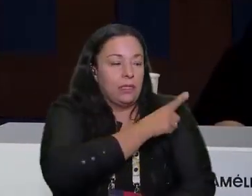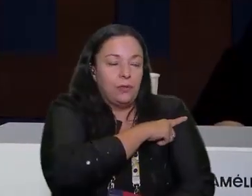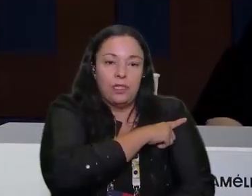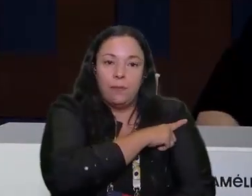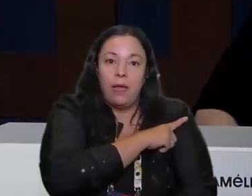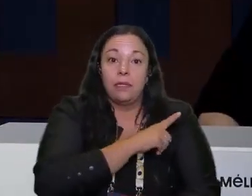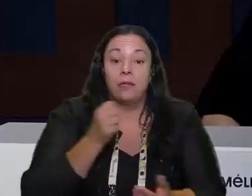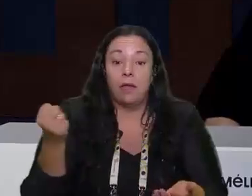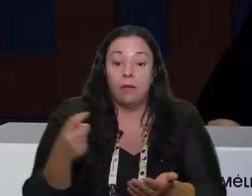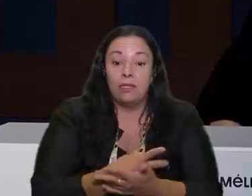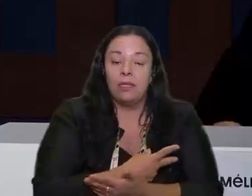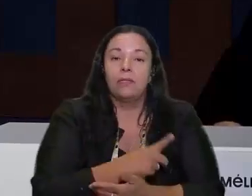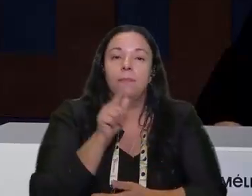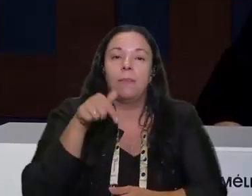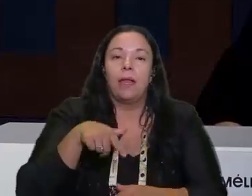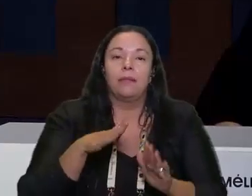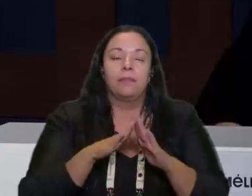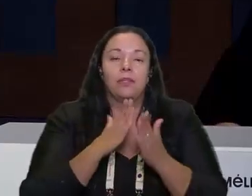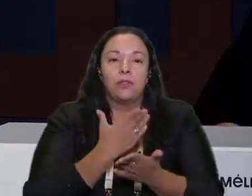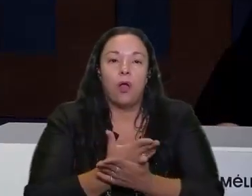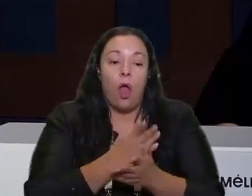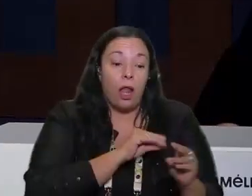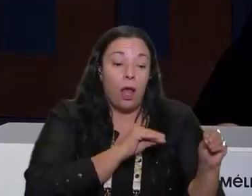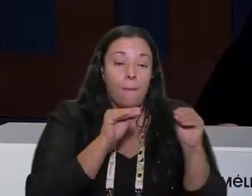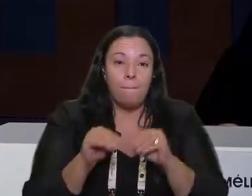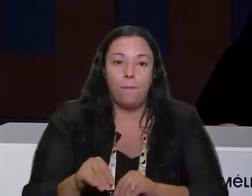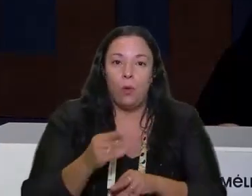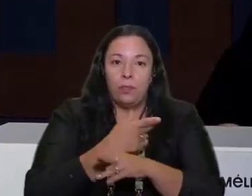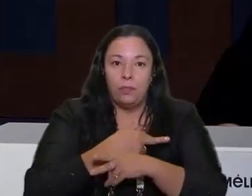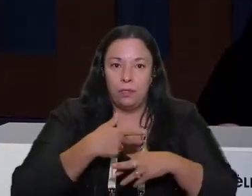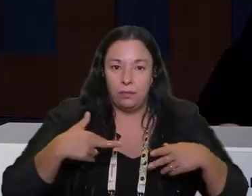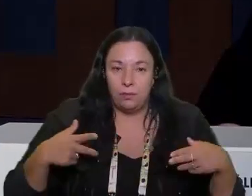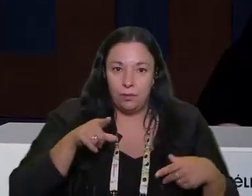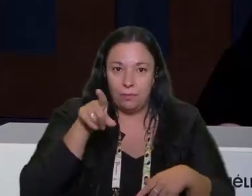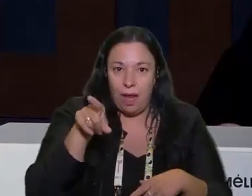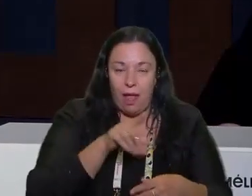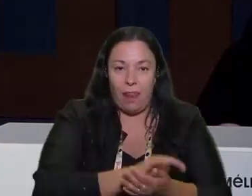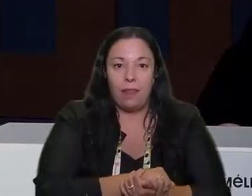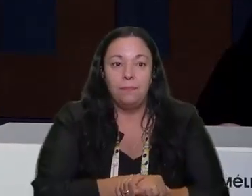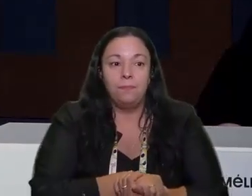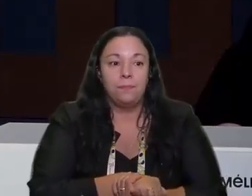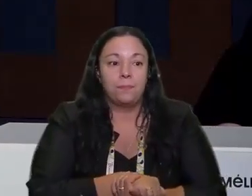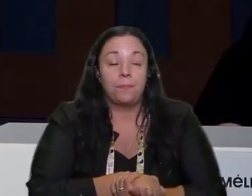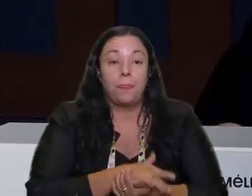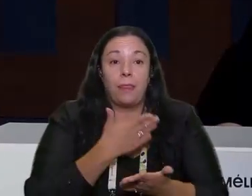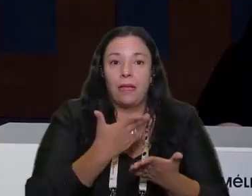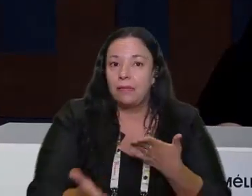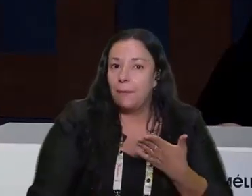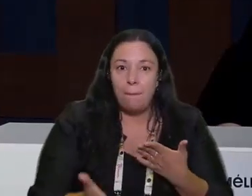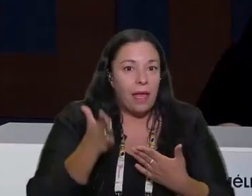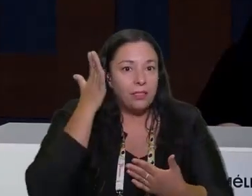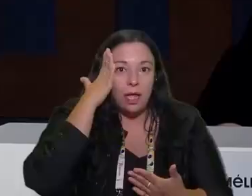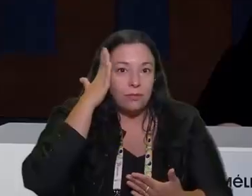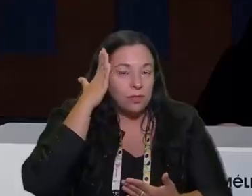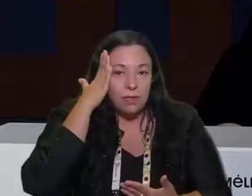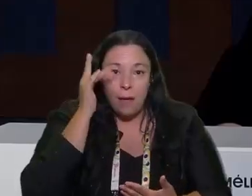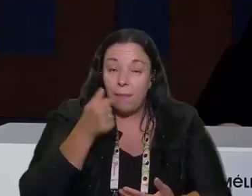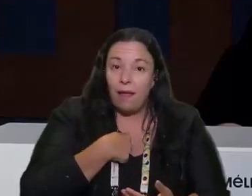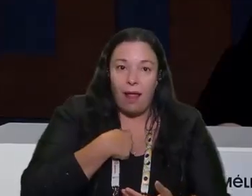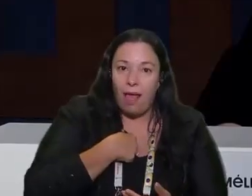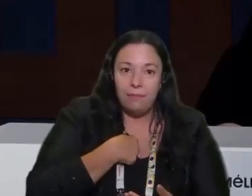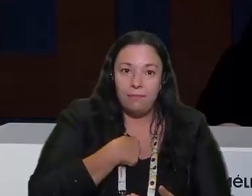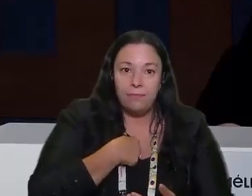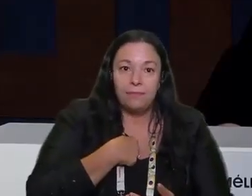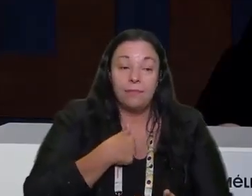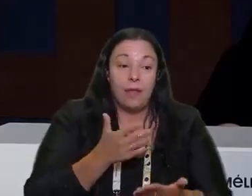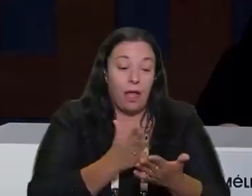tem um acontecimento no colégio que mudam as coisas para ela. Assim, a questão da identidade dela se perde, ela não sabe mais quem ela é. Então, é um livro